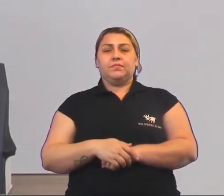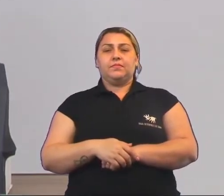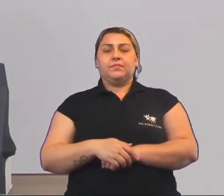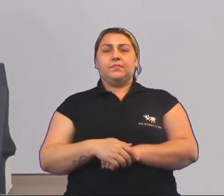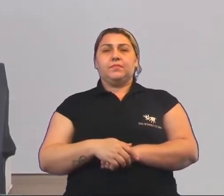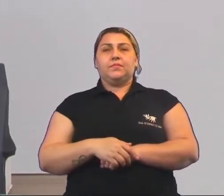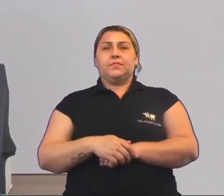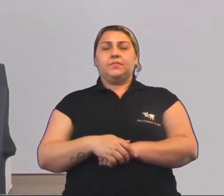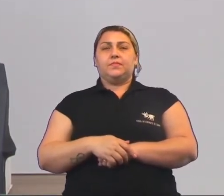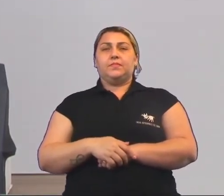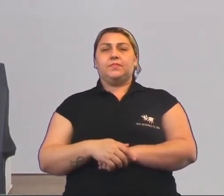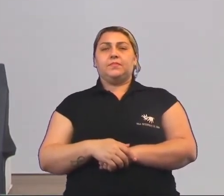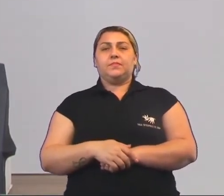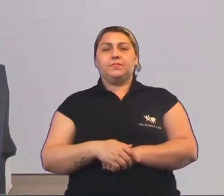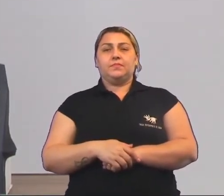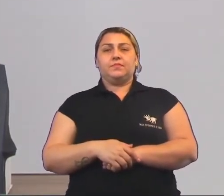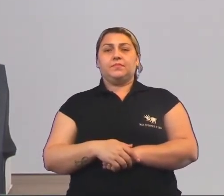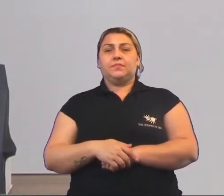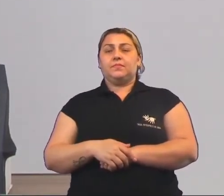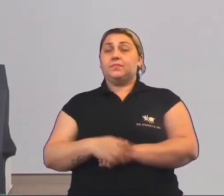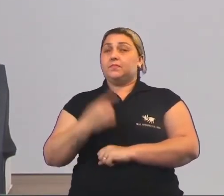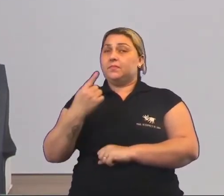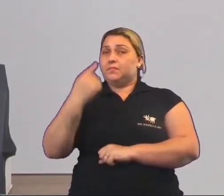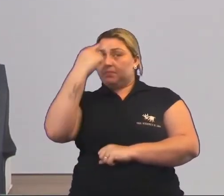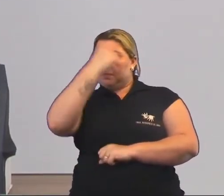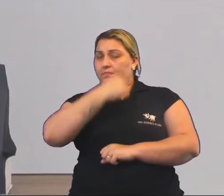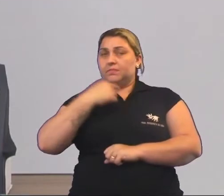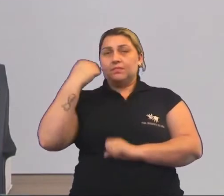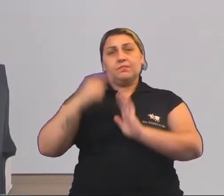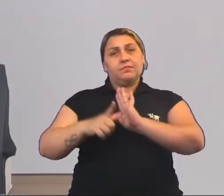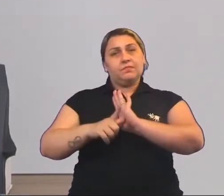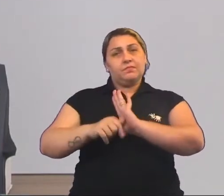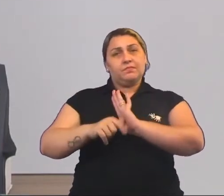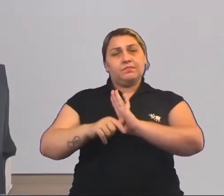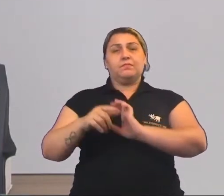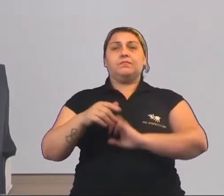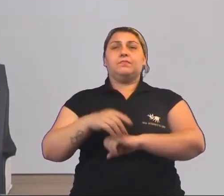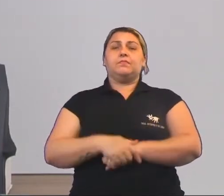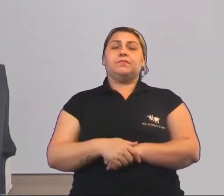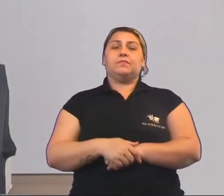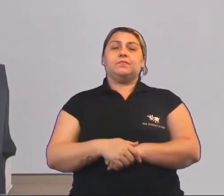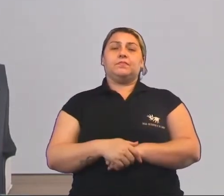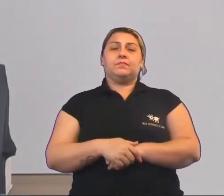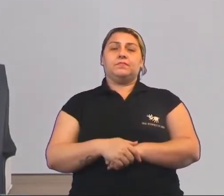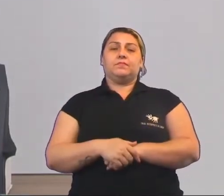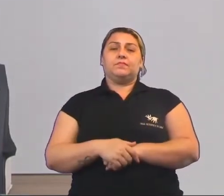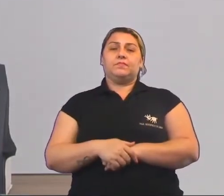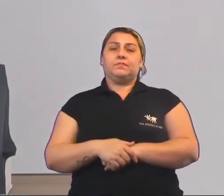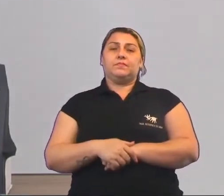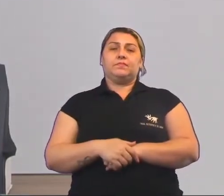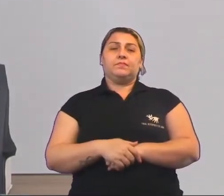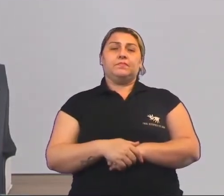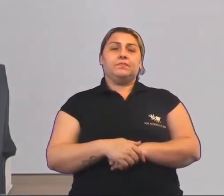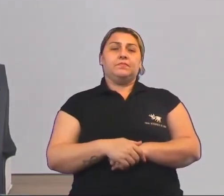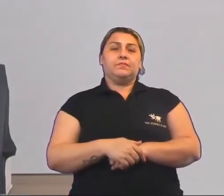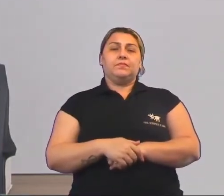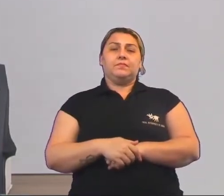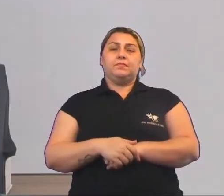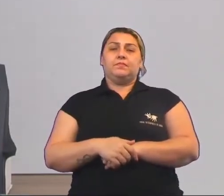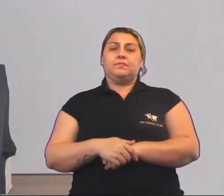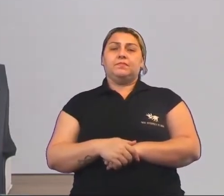16, 17. Então, de 16 para 17 se passaram 1 hora. Muito bem.